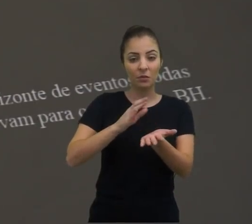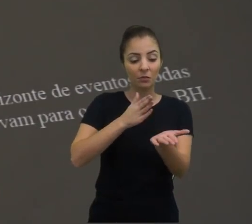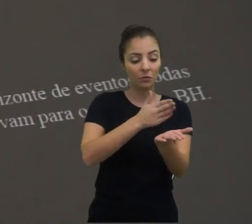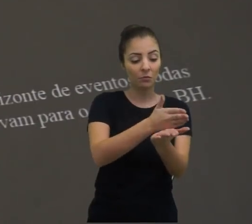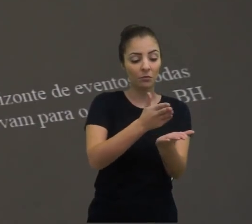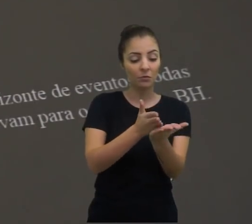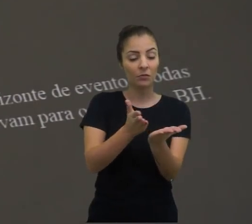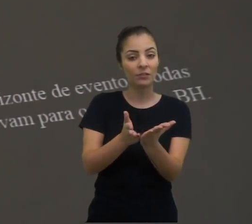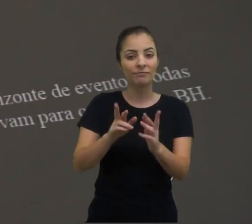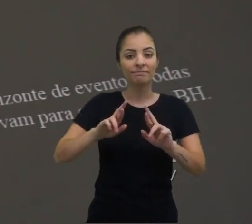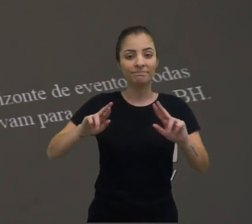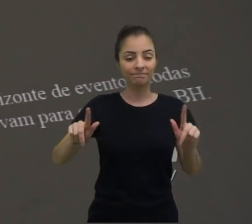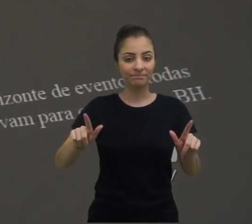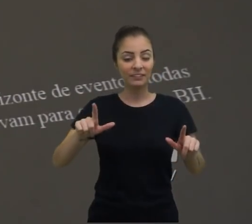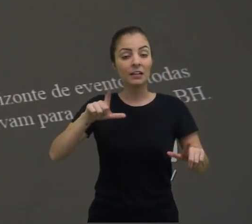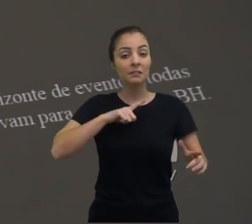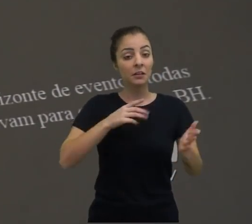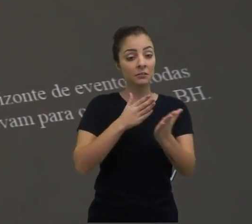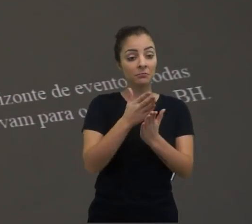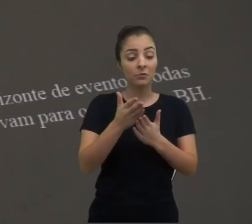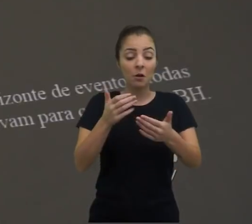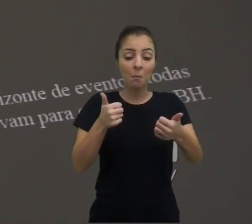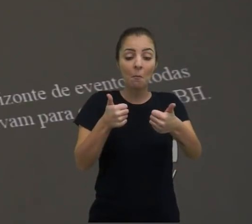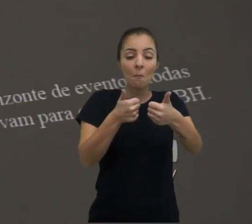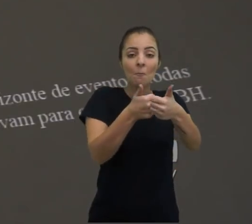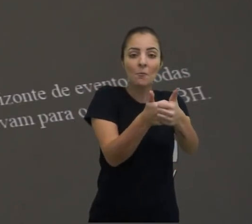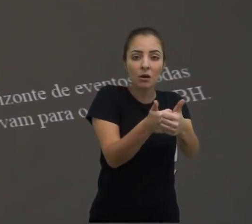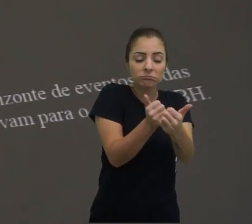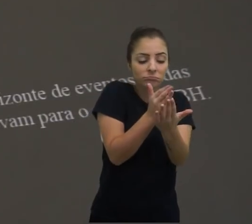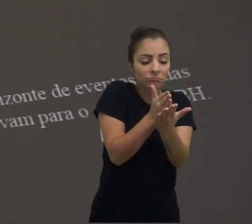Tu vê que tem trajetórias muito próximas